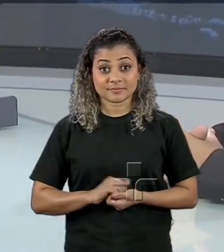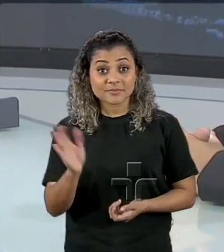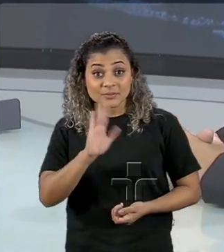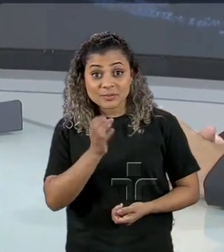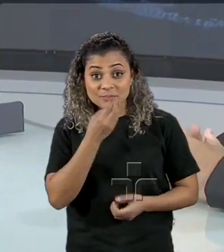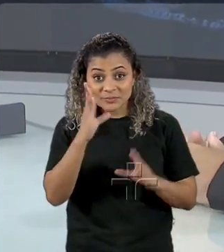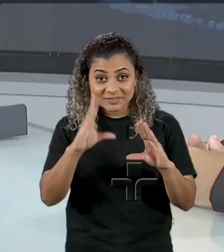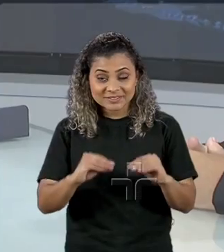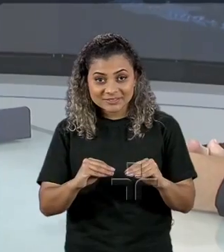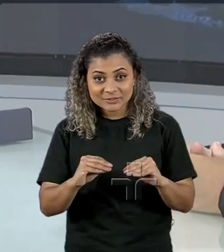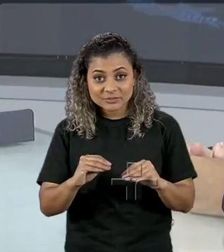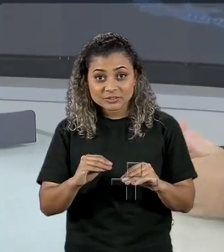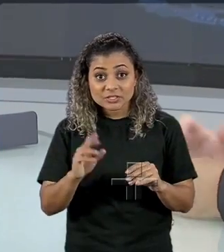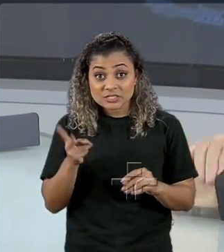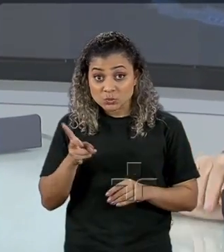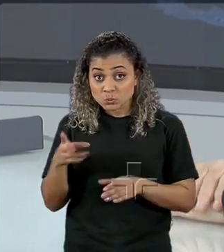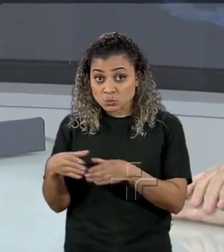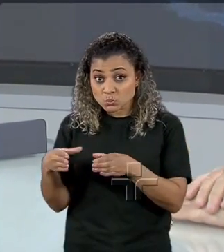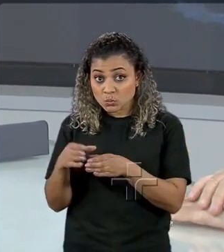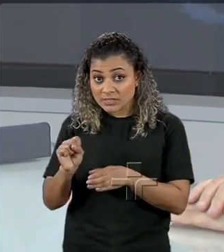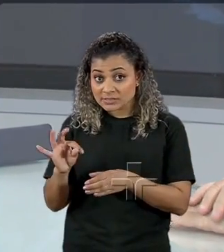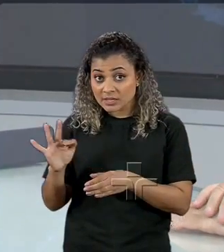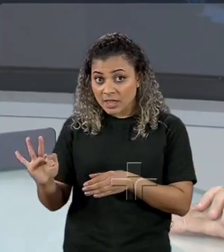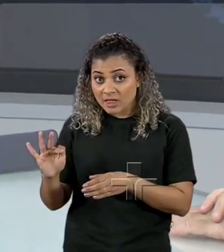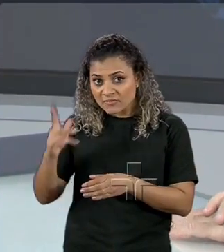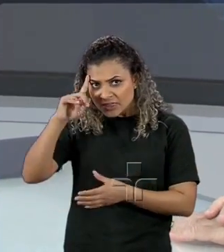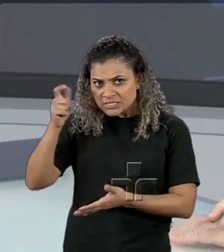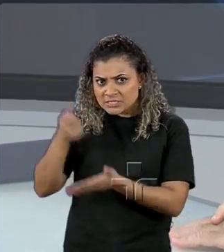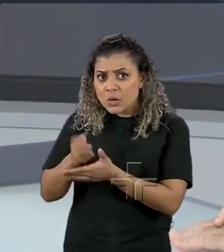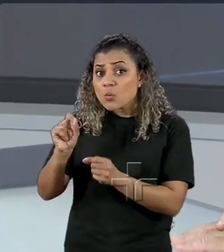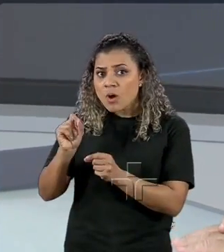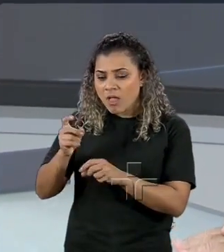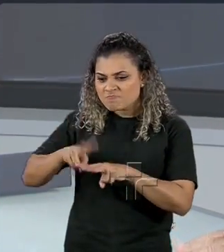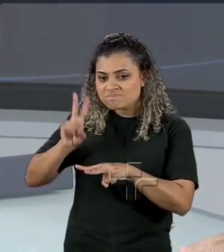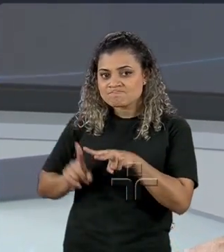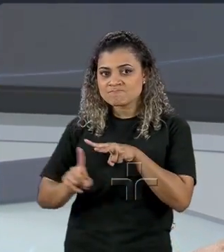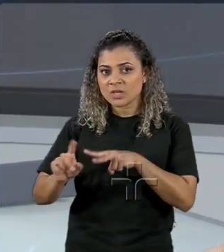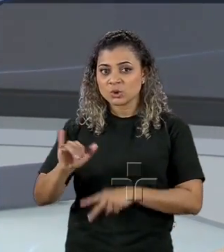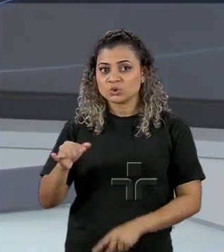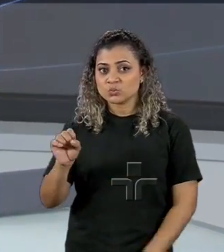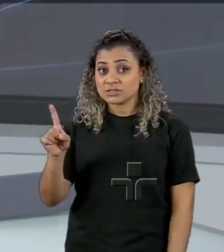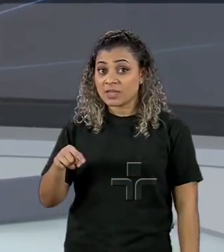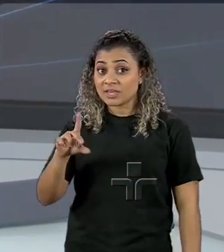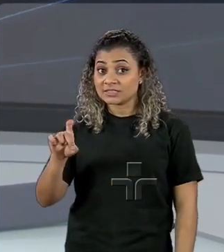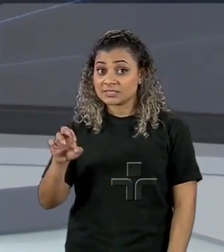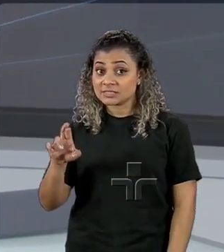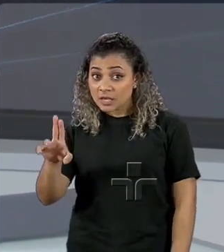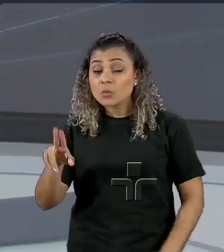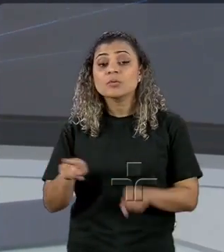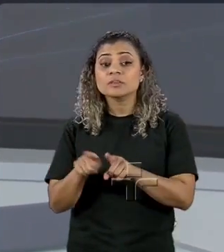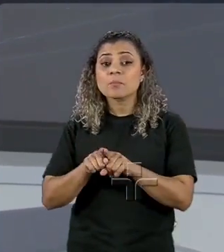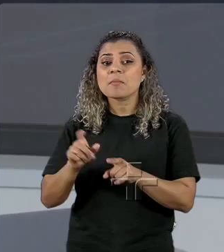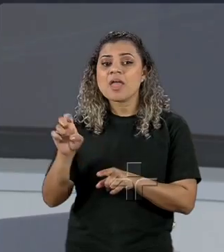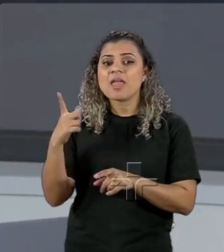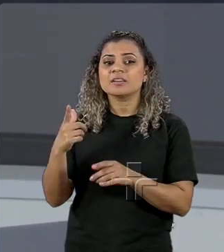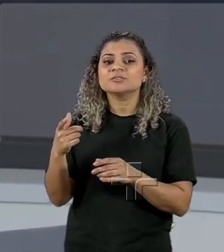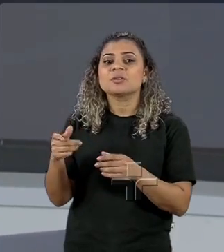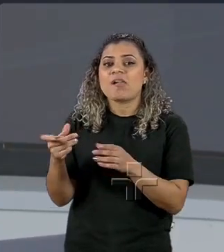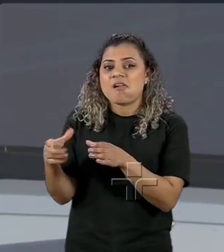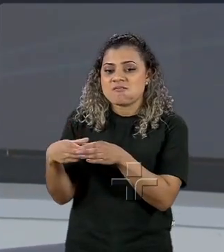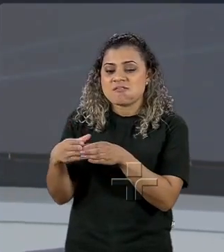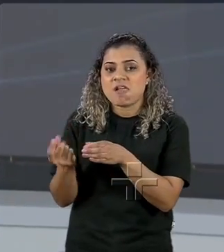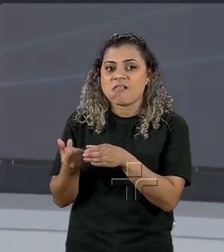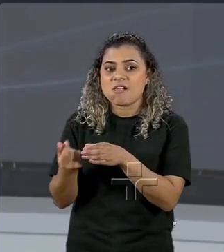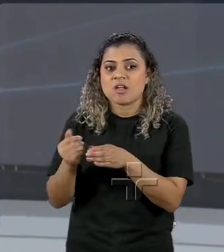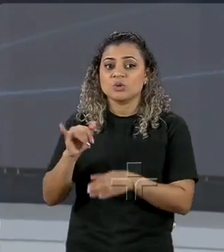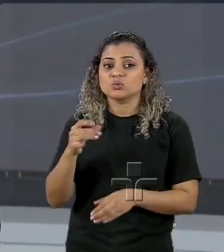Olá, boa noite. Segunda turma do STF decide soltar ex-ministro José Dirceu e o ex-tesoureiro do Partido Progressista, João